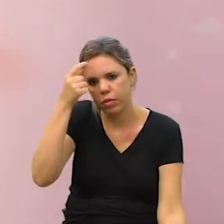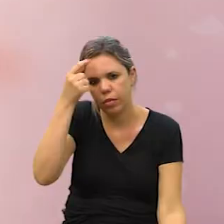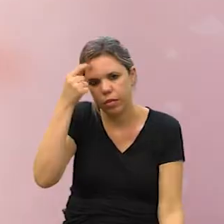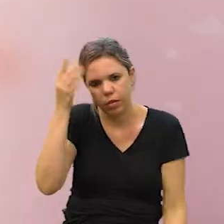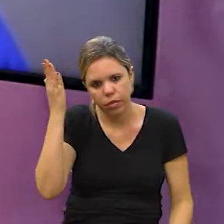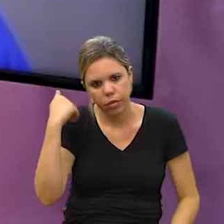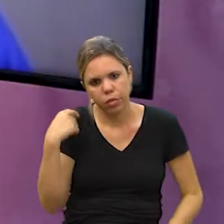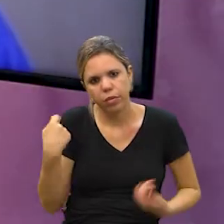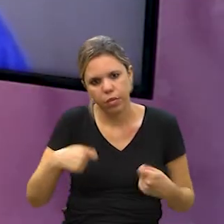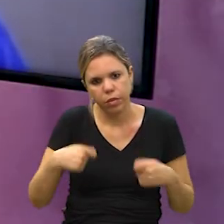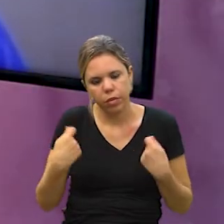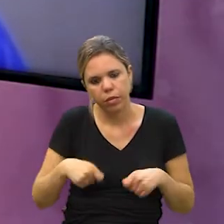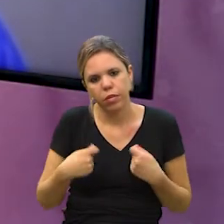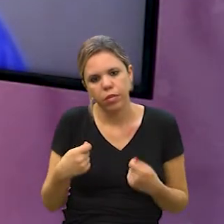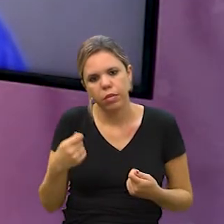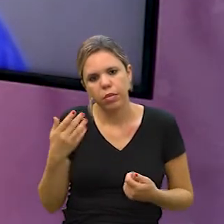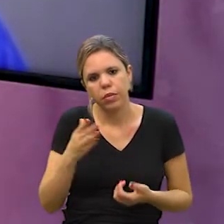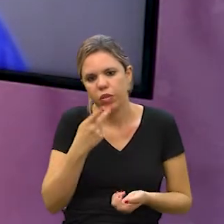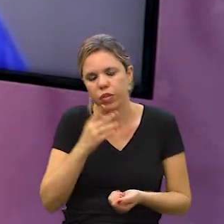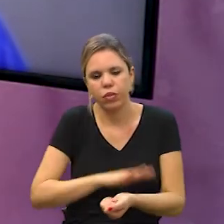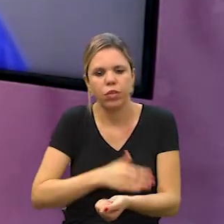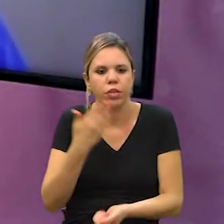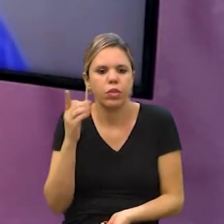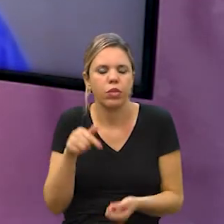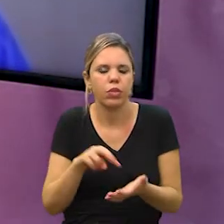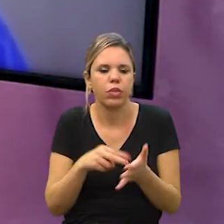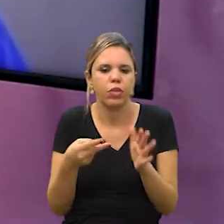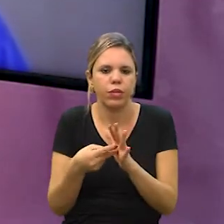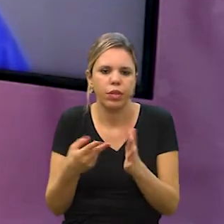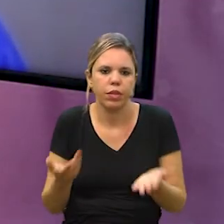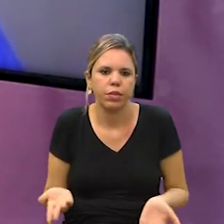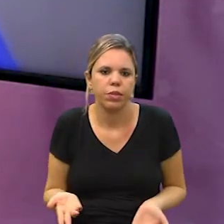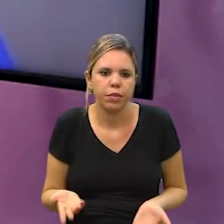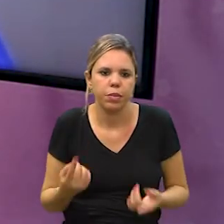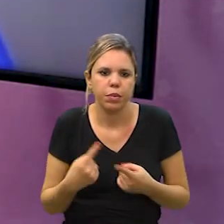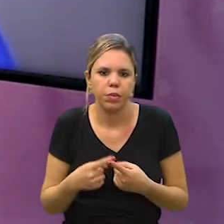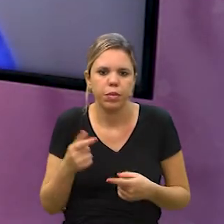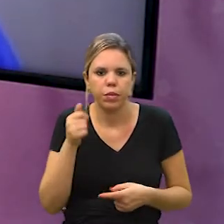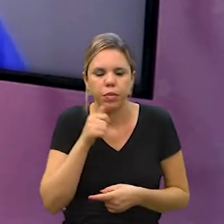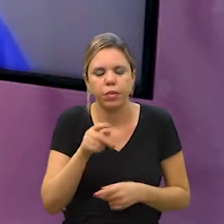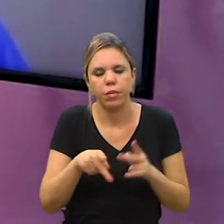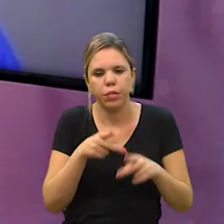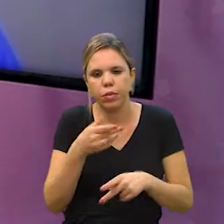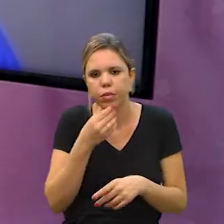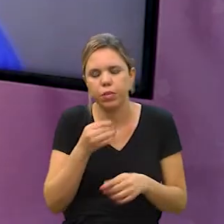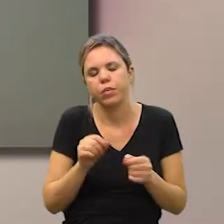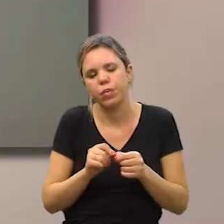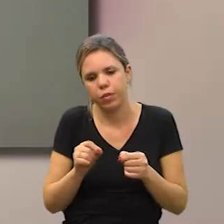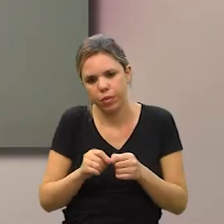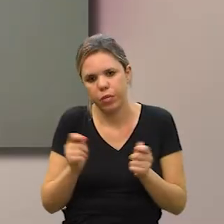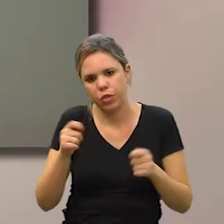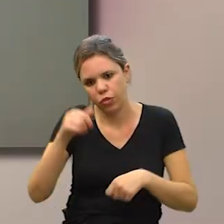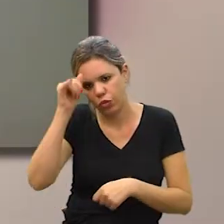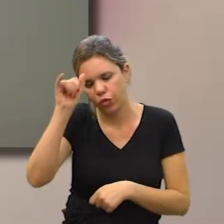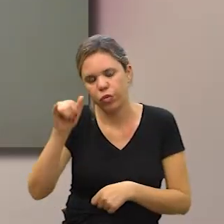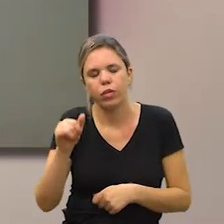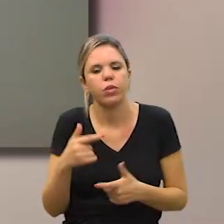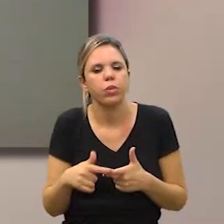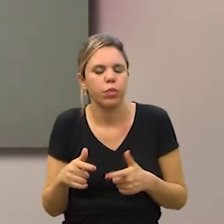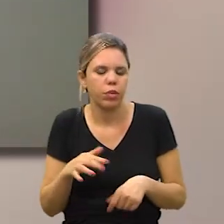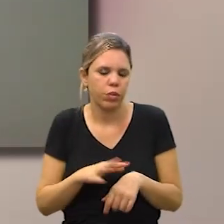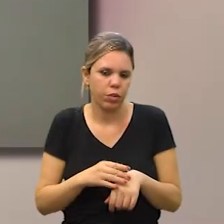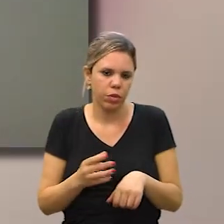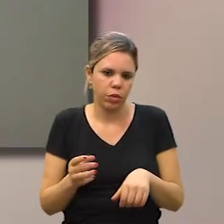consciência saber a gente tá falando de hipertensão saber o que é hipertensão porque ela pode ser evitada existe